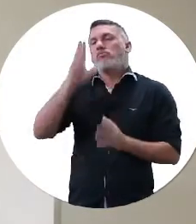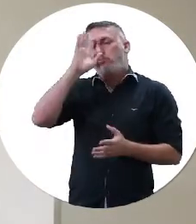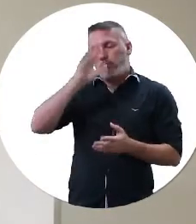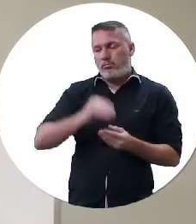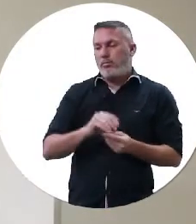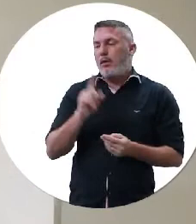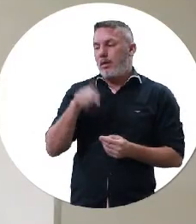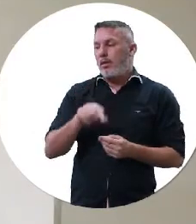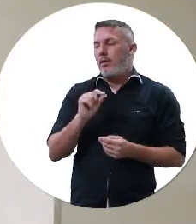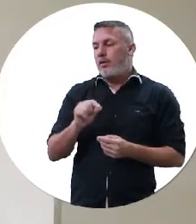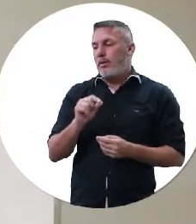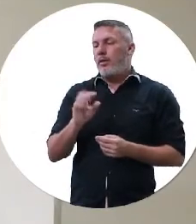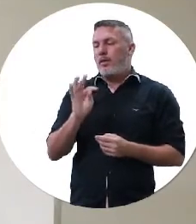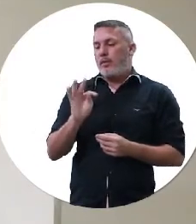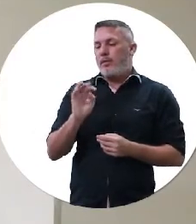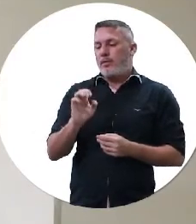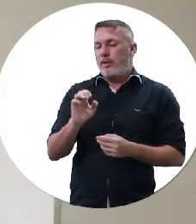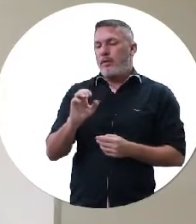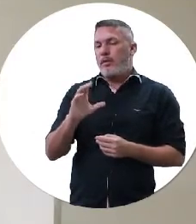Ok?